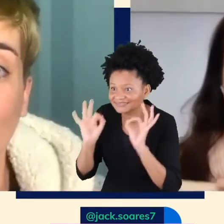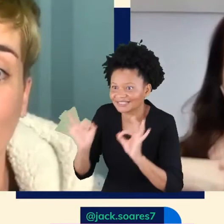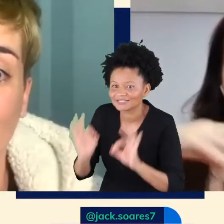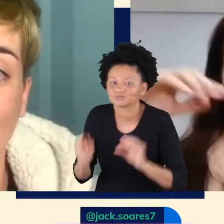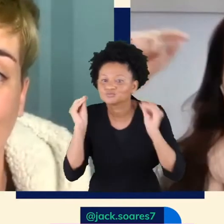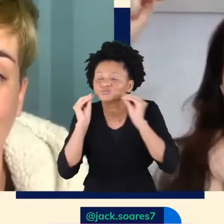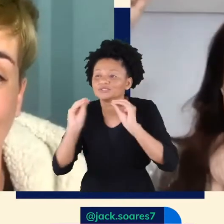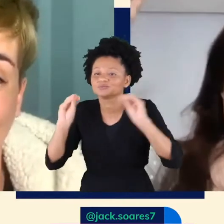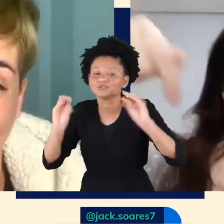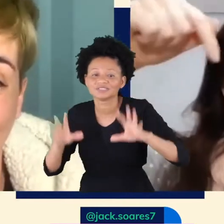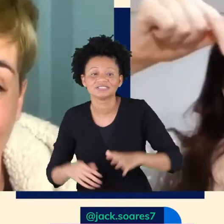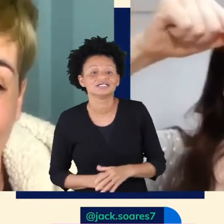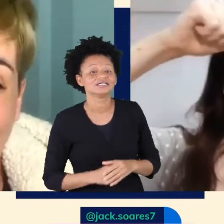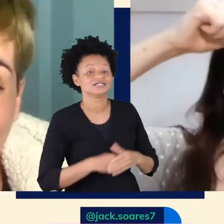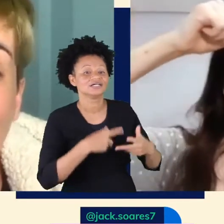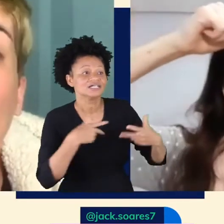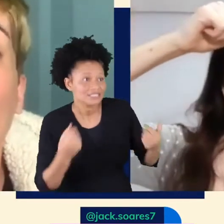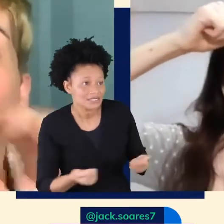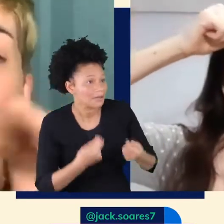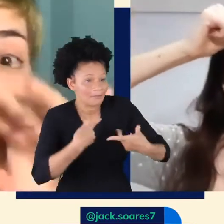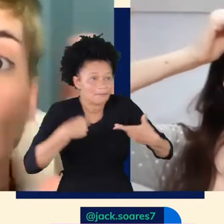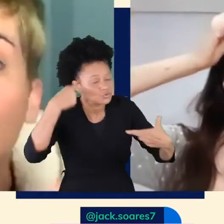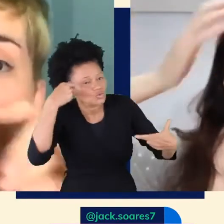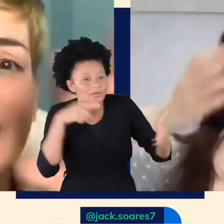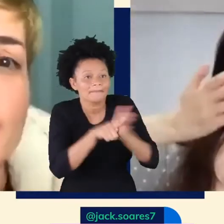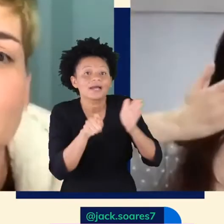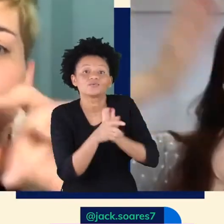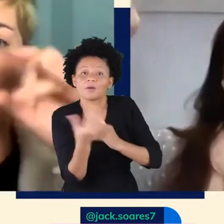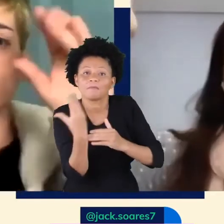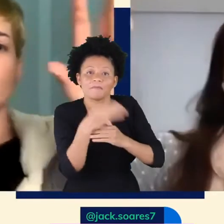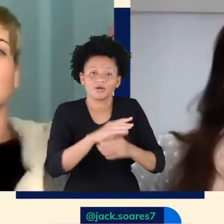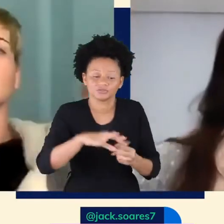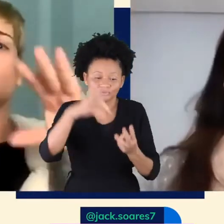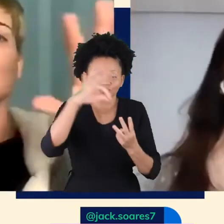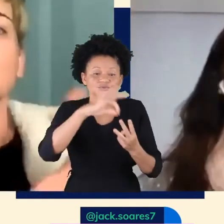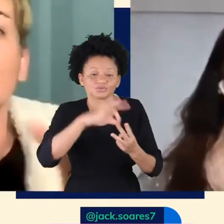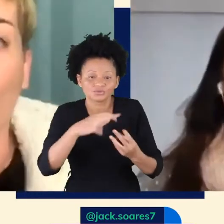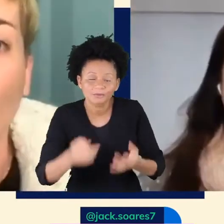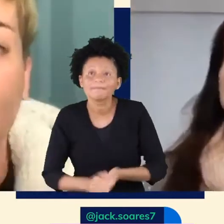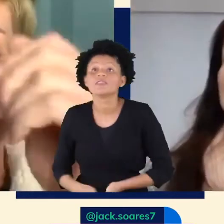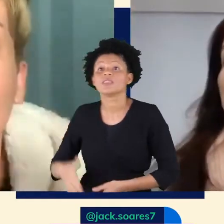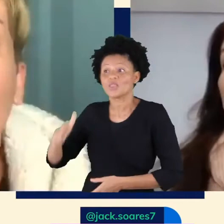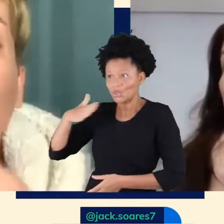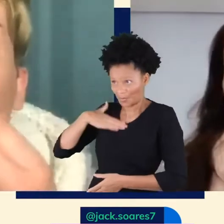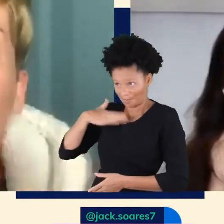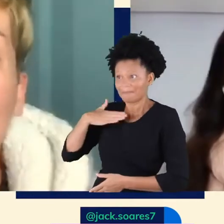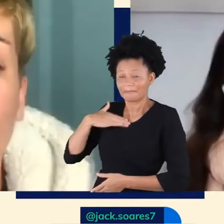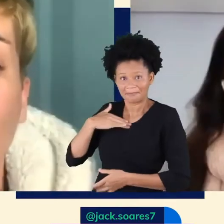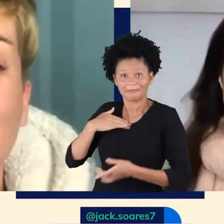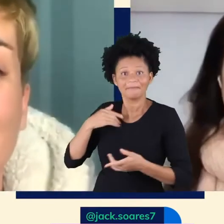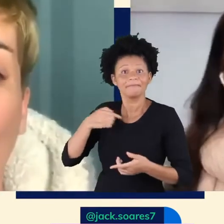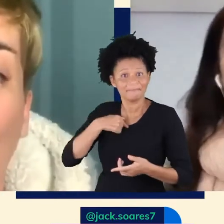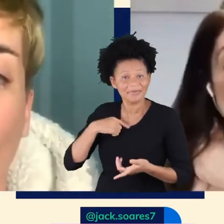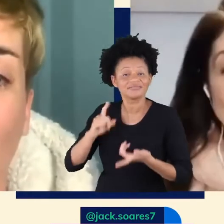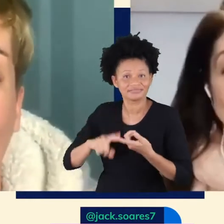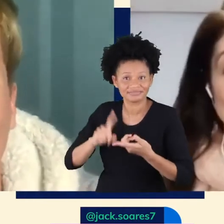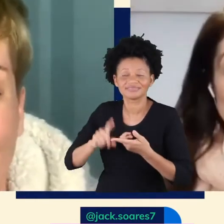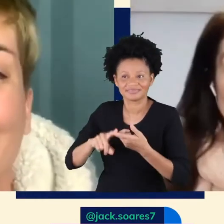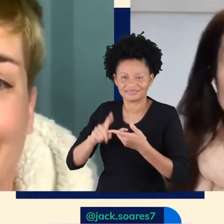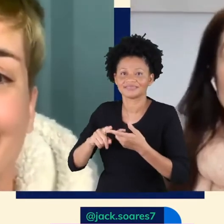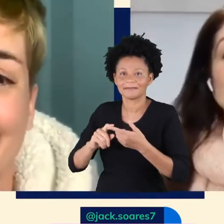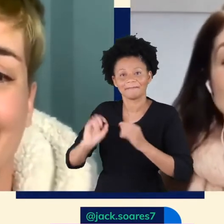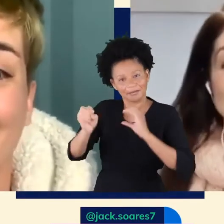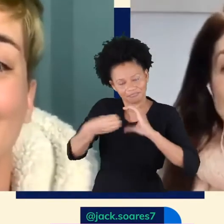estão aqui. Estaremos aqui, tá bom? Gente, obrigada. As indicações nos stories. Gente, tá tudo lá, podem